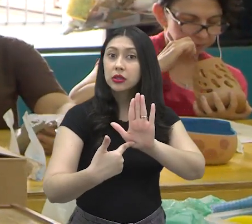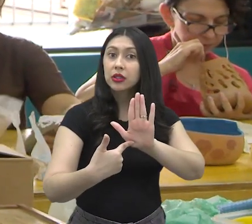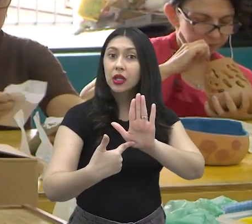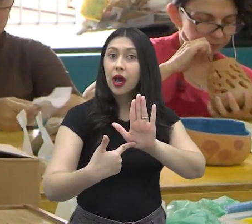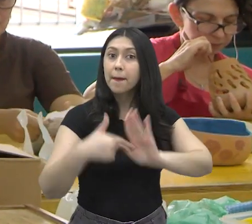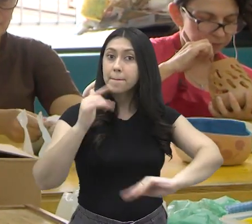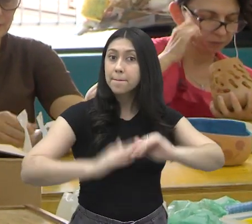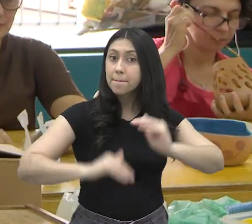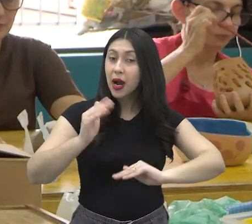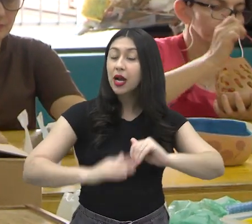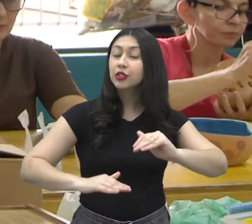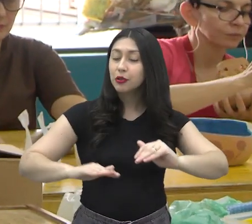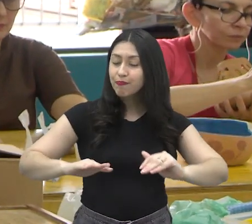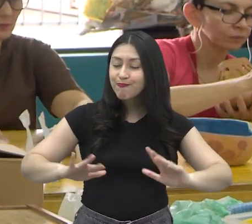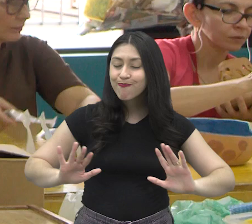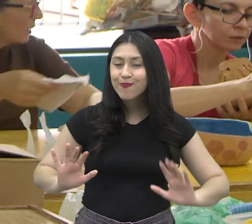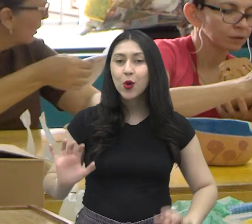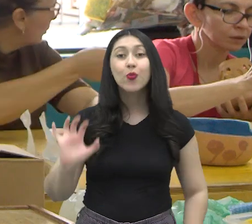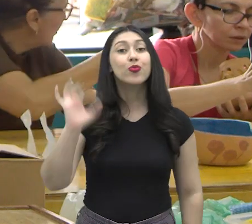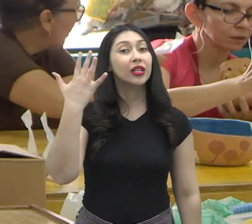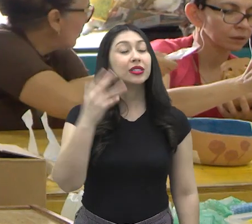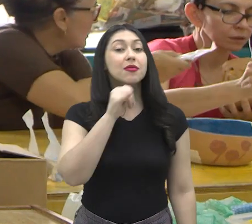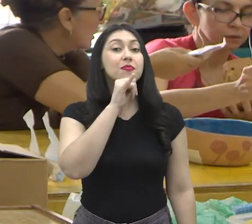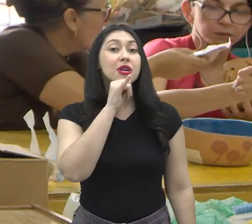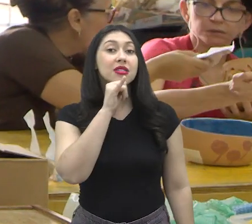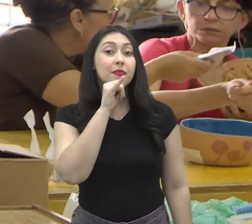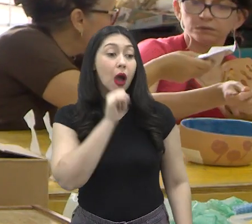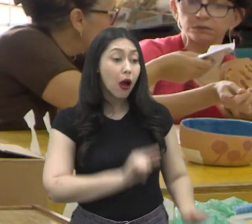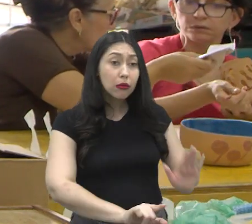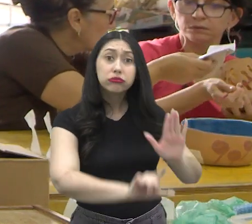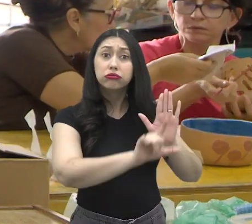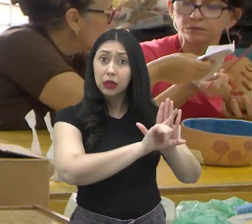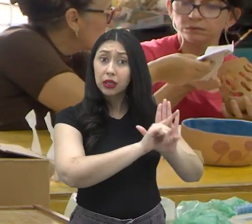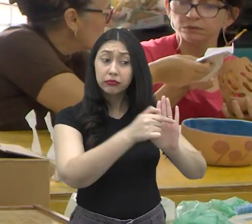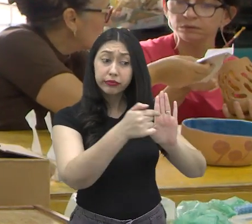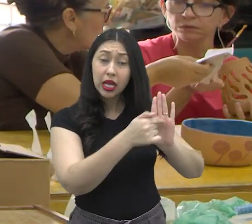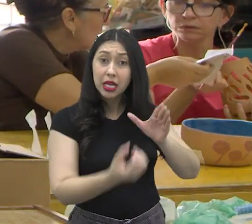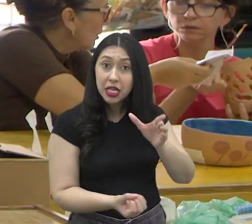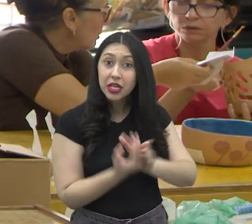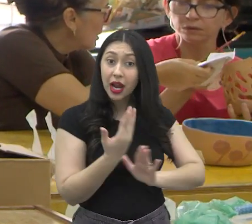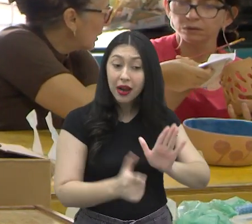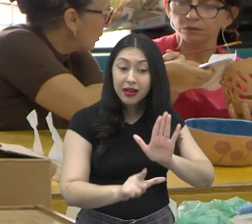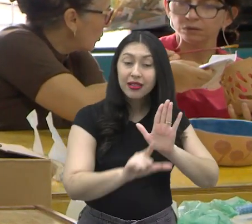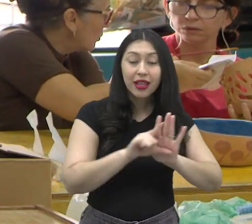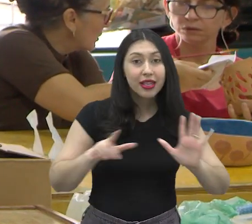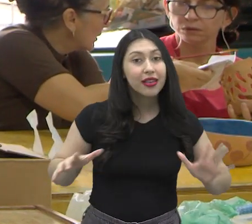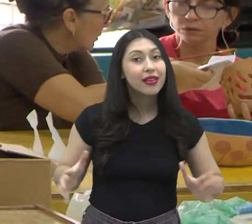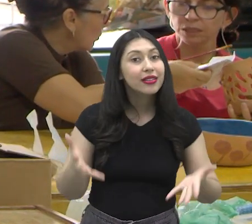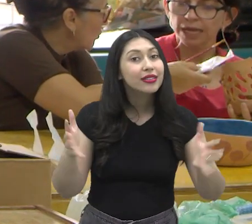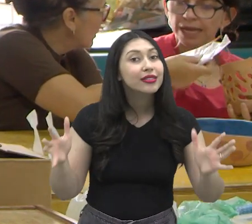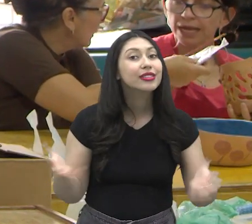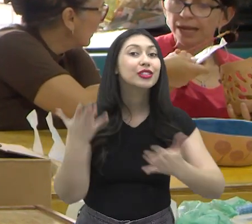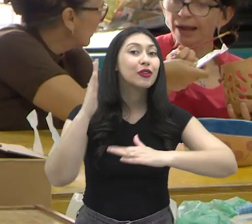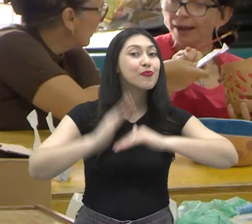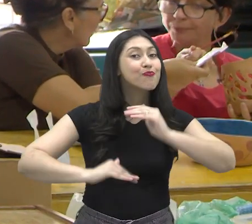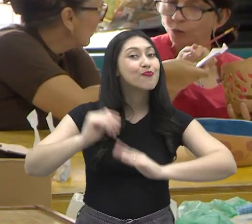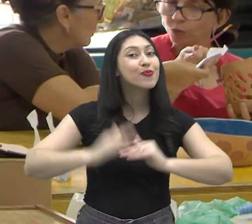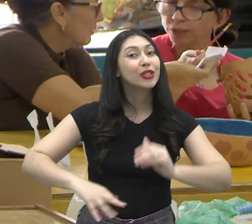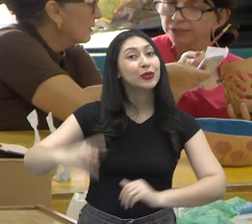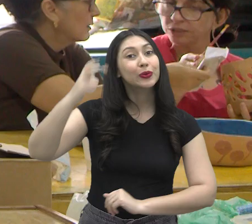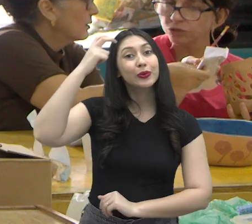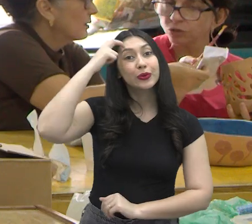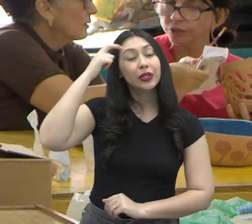essas atividades aconteçam, como, por exemplo, a própria legislação, a criação de leis para incentivar as